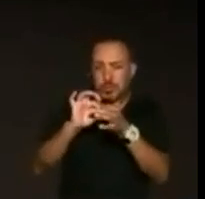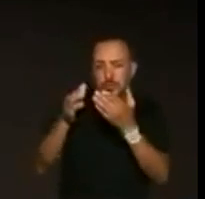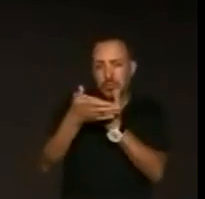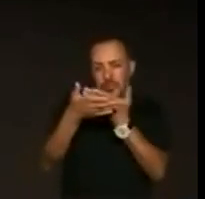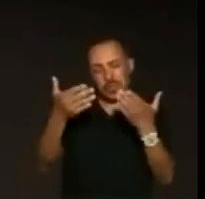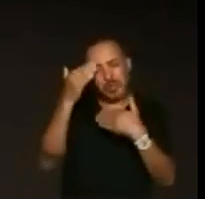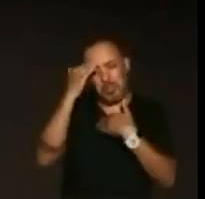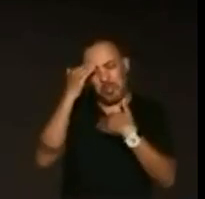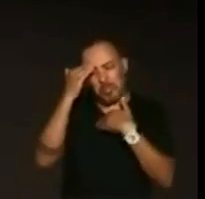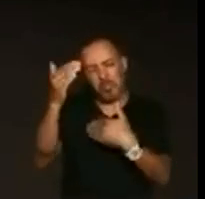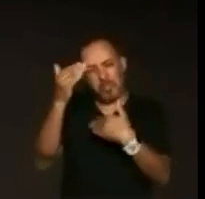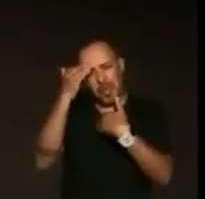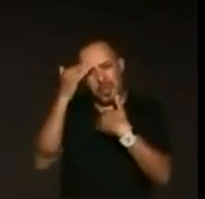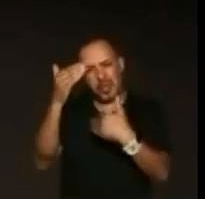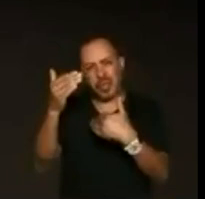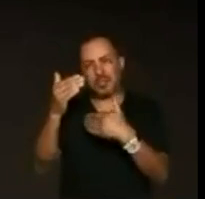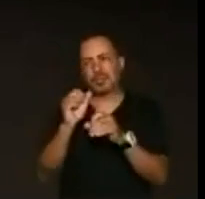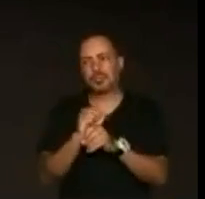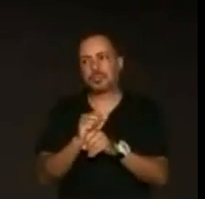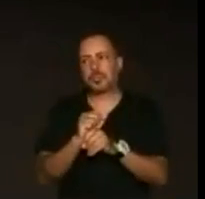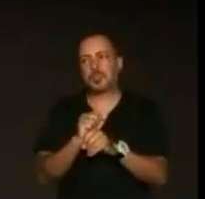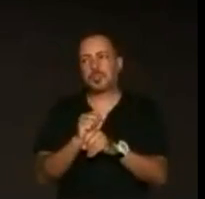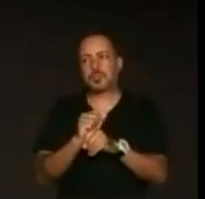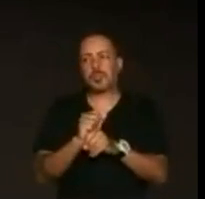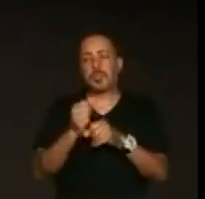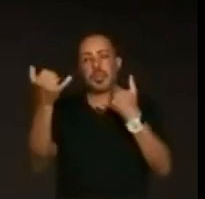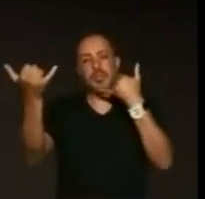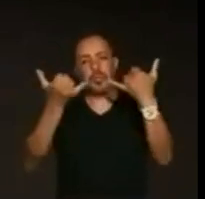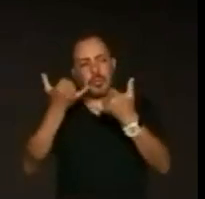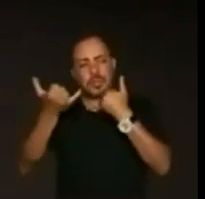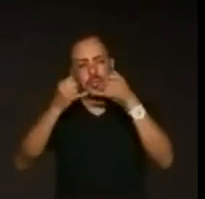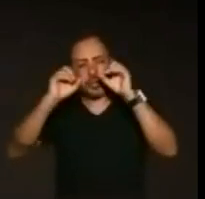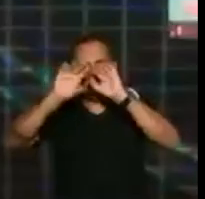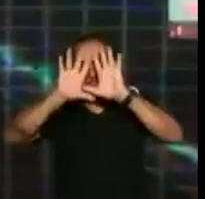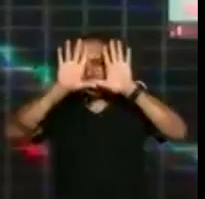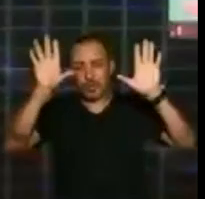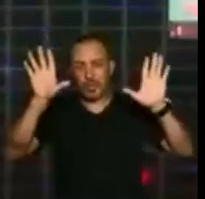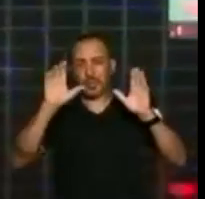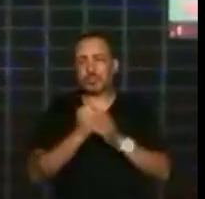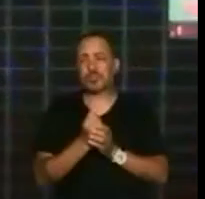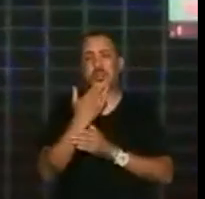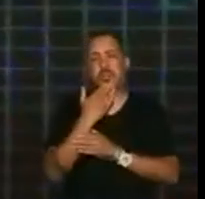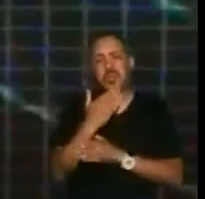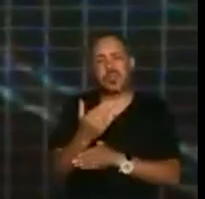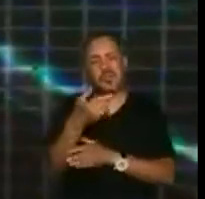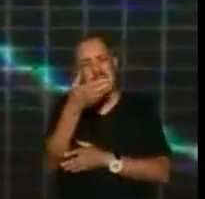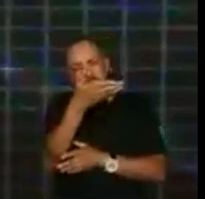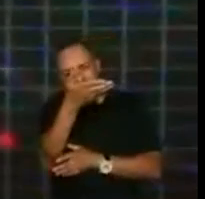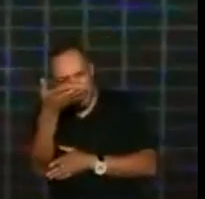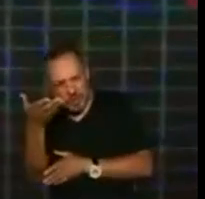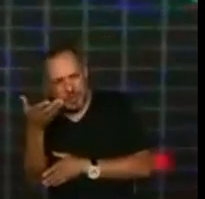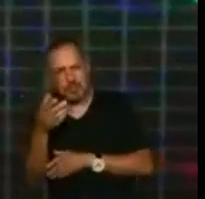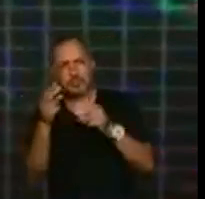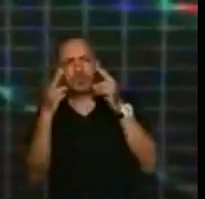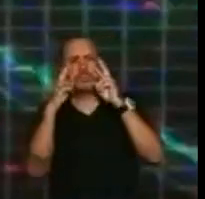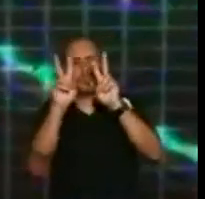sempre. Obrigado pelos esclarecimentos aí, pelas informações. Valeu pela participação. Queria pedir para você que está assistindo a gente agora também,